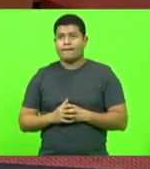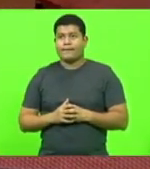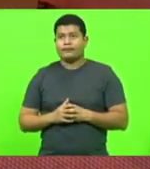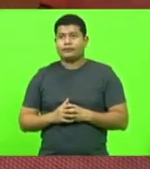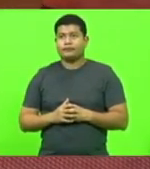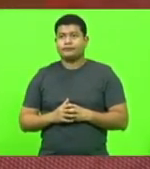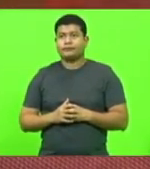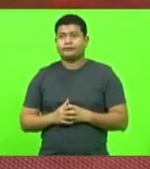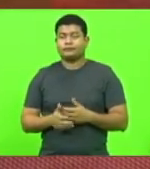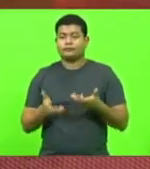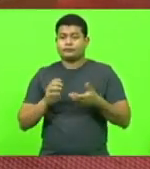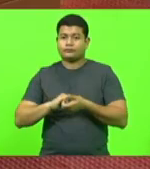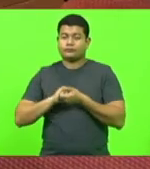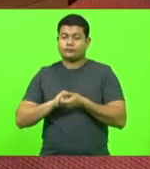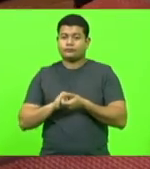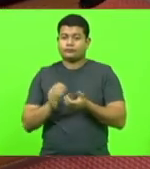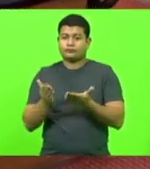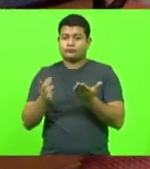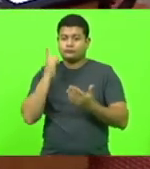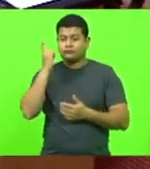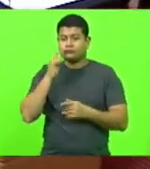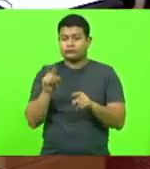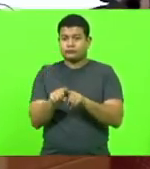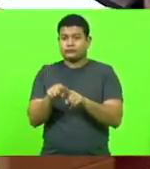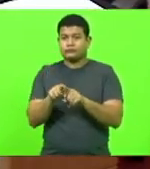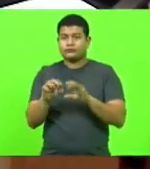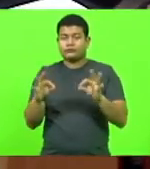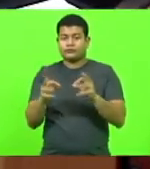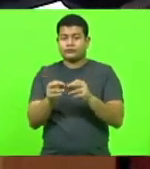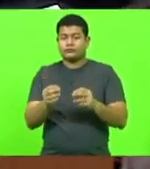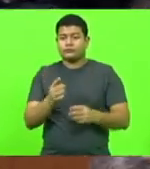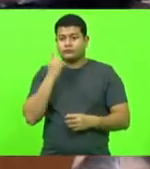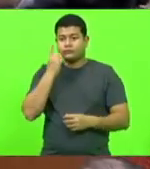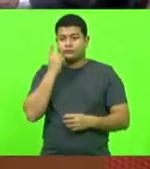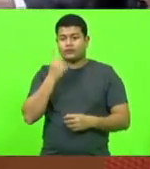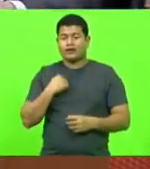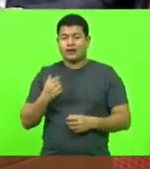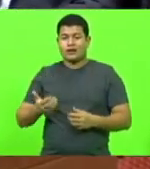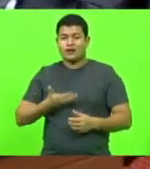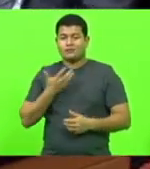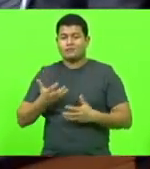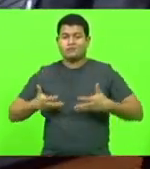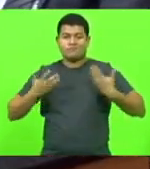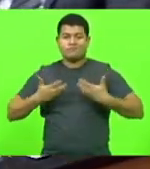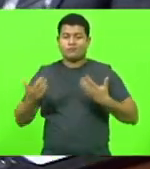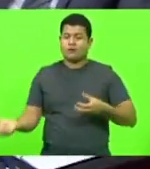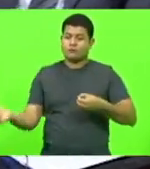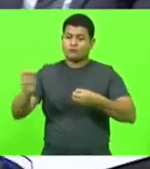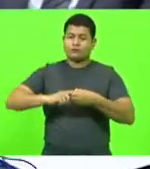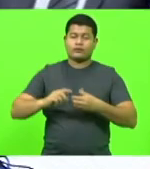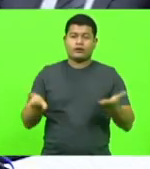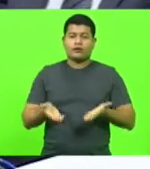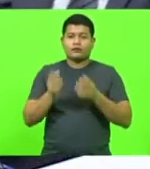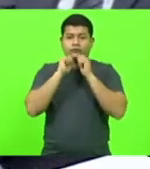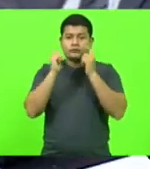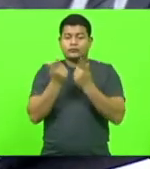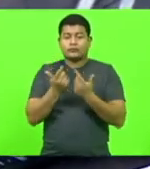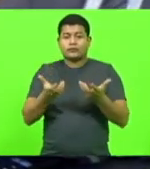Quero cumprimentar o presidente, novos colegas, é uma alegria estar de volta à casa. E eu quero também pedir o apoio a esse projeto